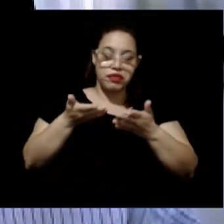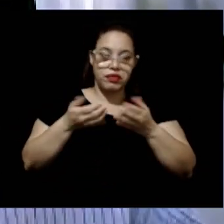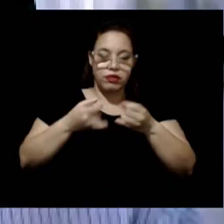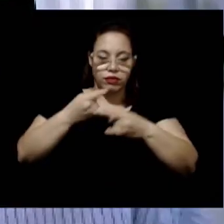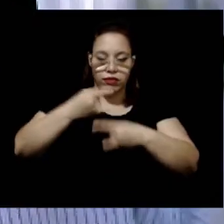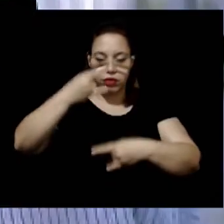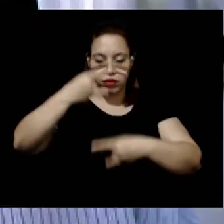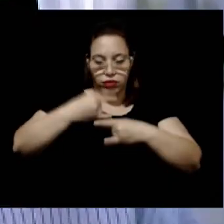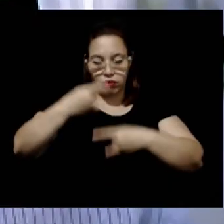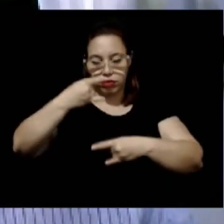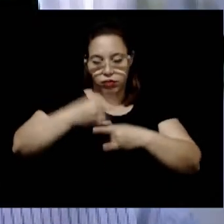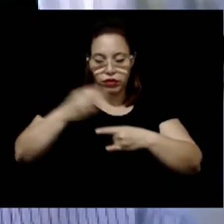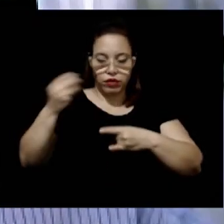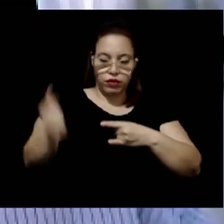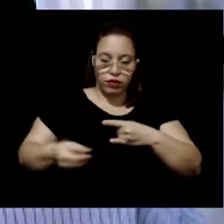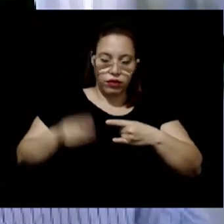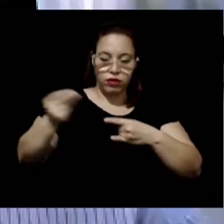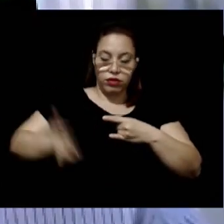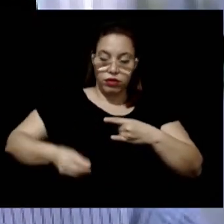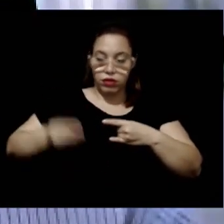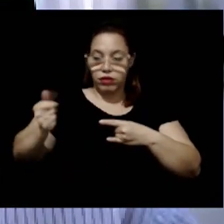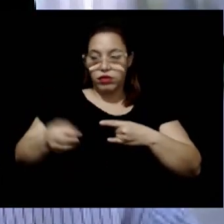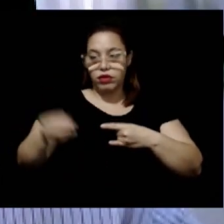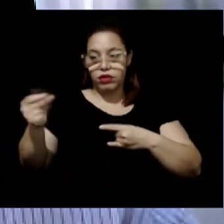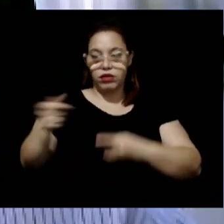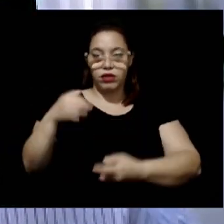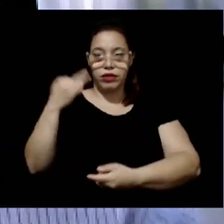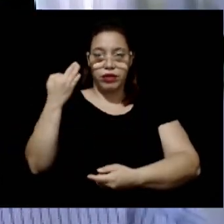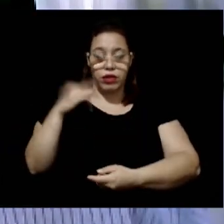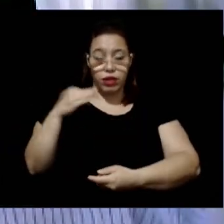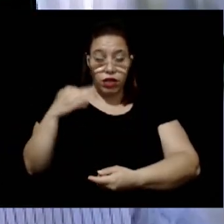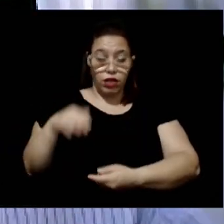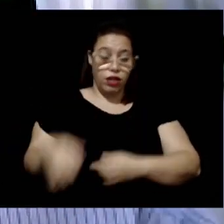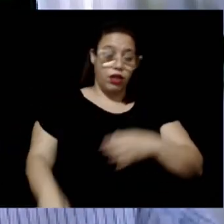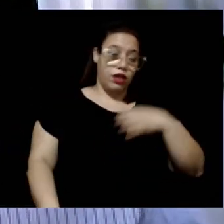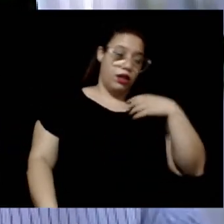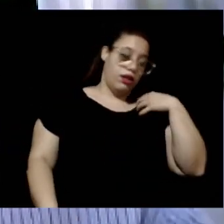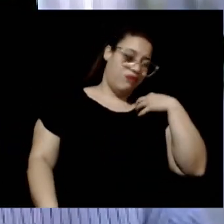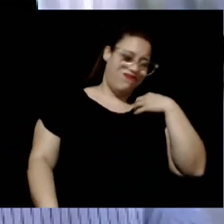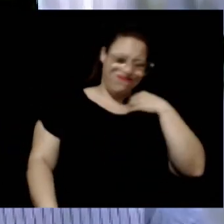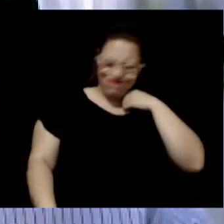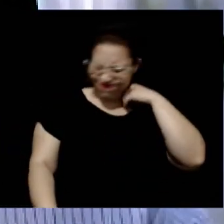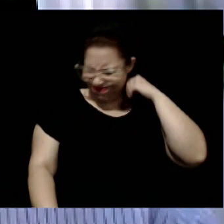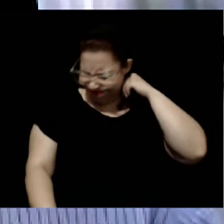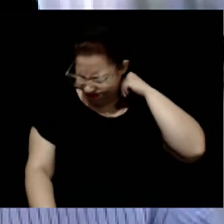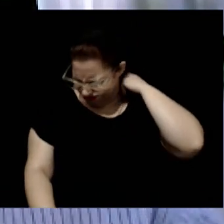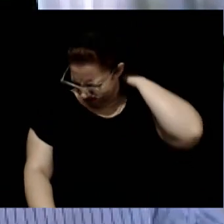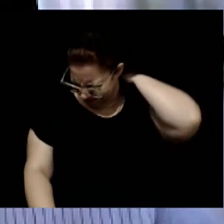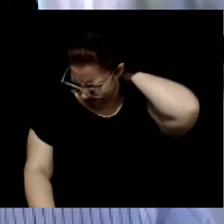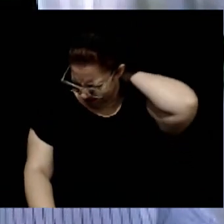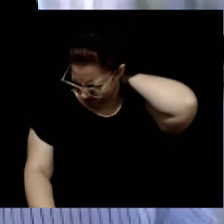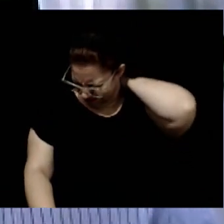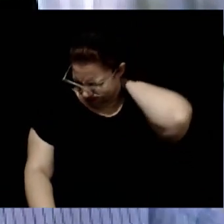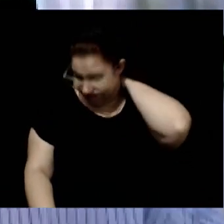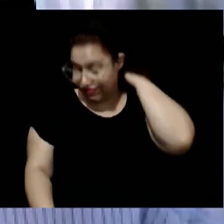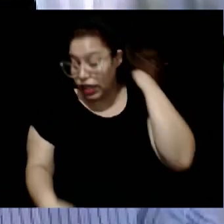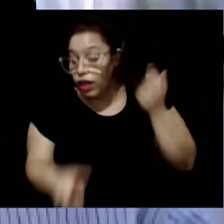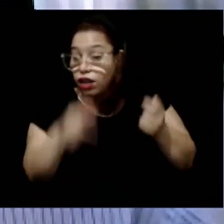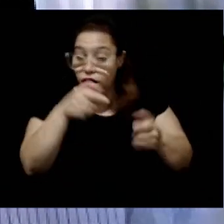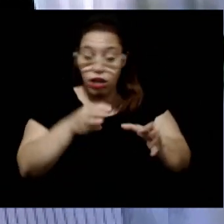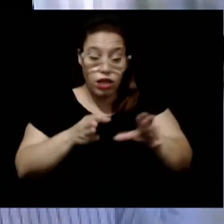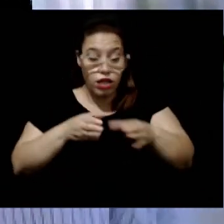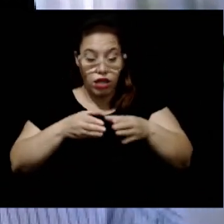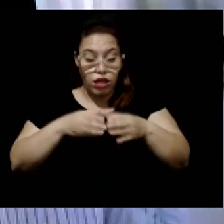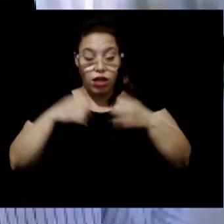do tempo, ela gera dor, ela gera incapacidade, né? E para esse grupo, a gente precisa, sim, de